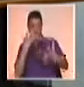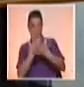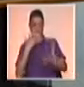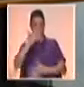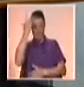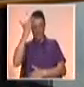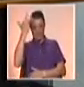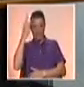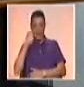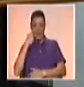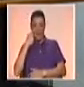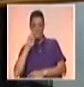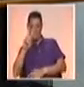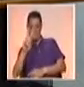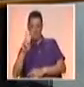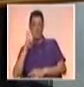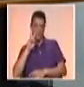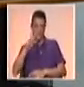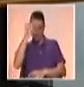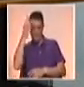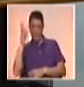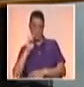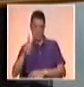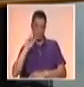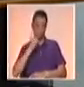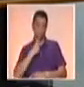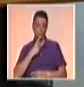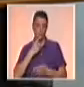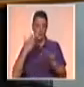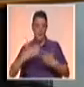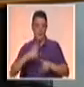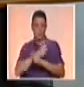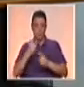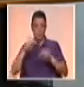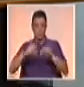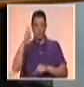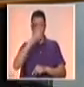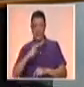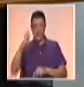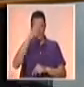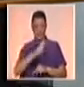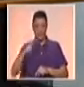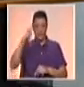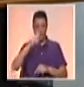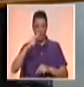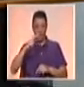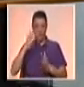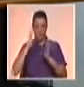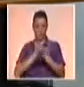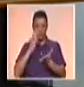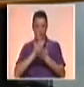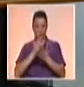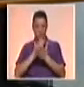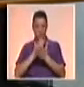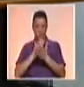fácil de ver para eles. Isto porque na televisão, atualmente, nós só conseguimos